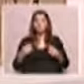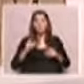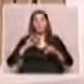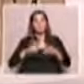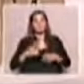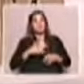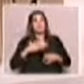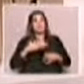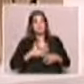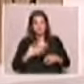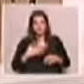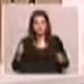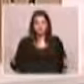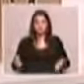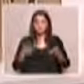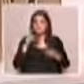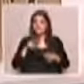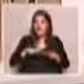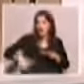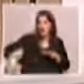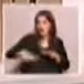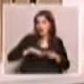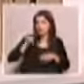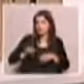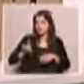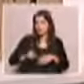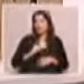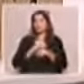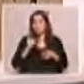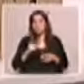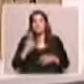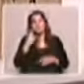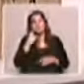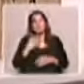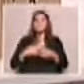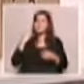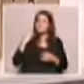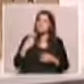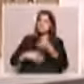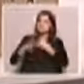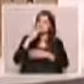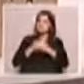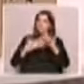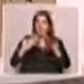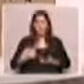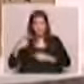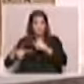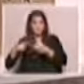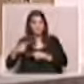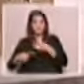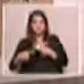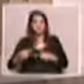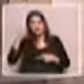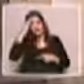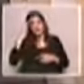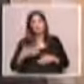empreendedoras ou olhar para o setor primário, em que começam a conciliar o conhecimento que ganharam durante a vida. Hoje temos uma geração que tem uma maior capacidade